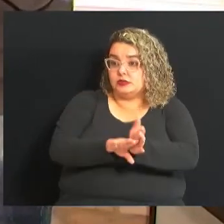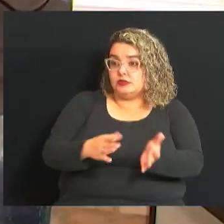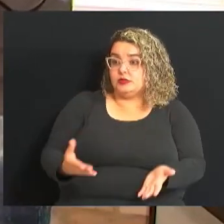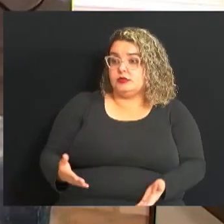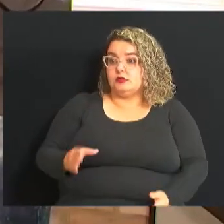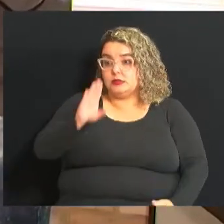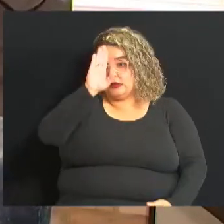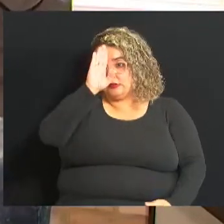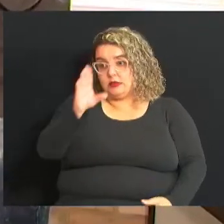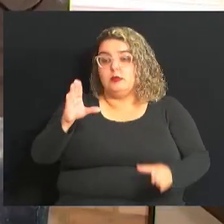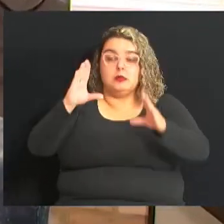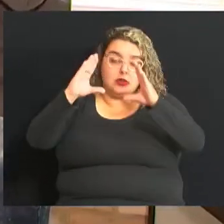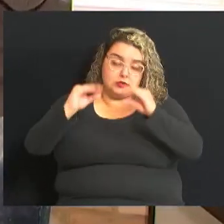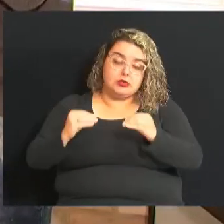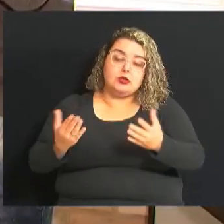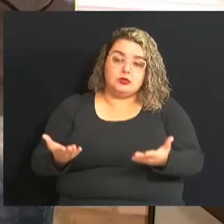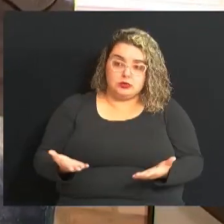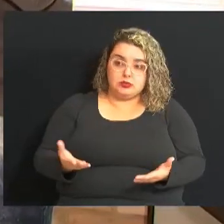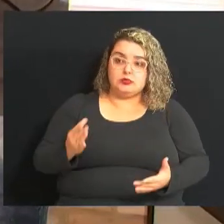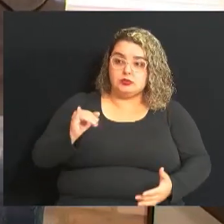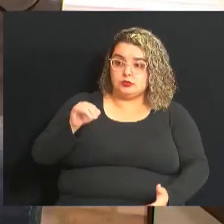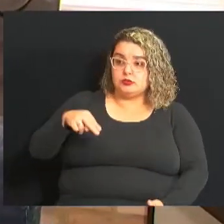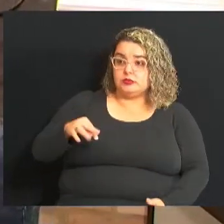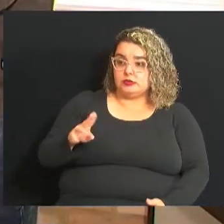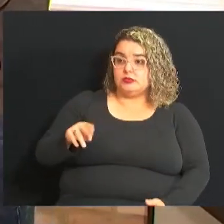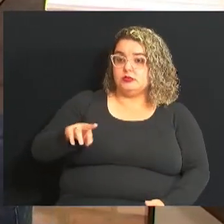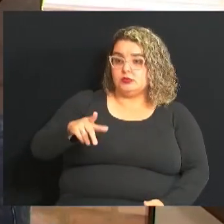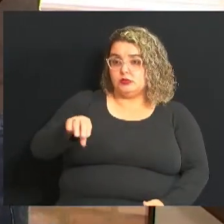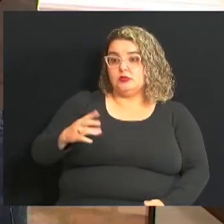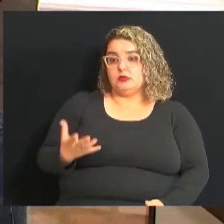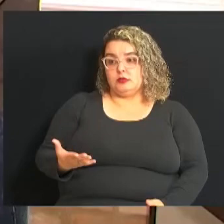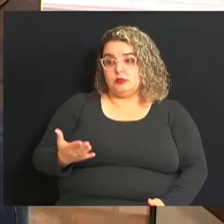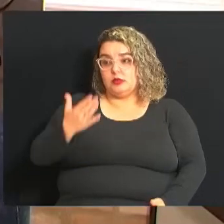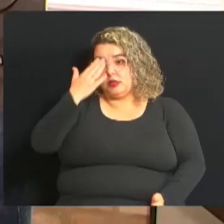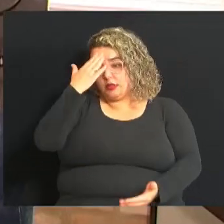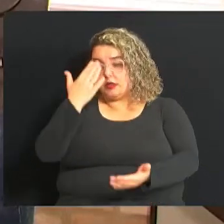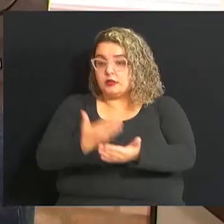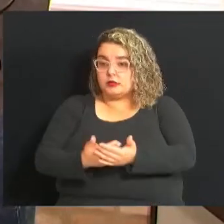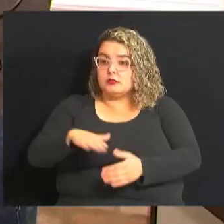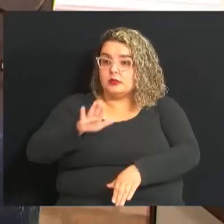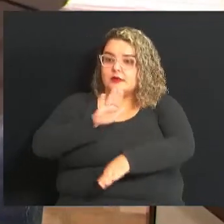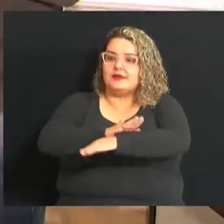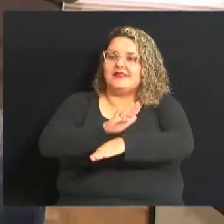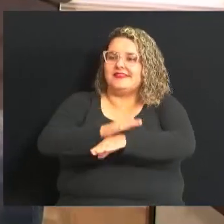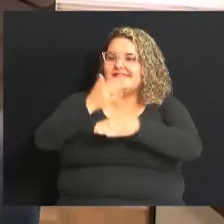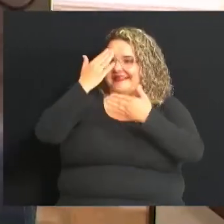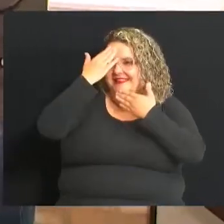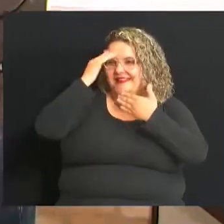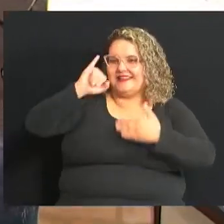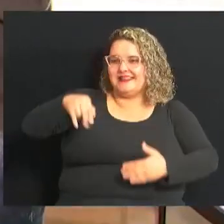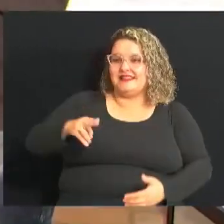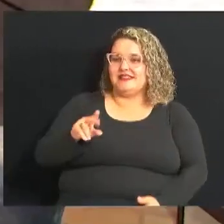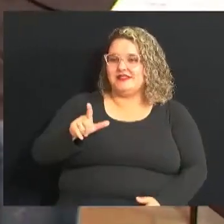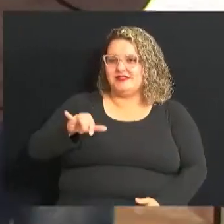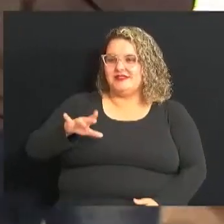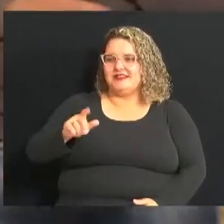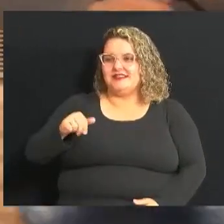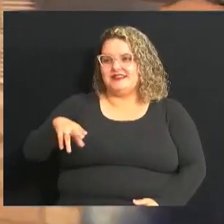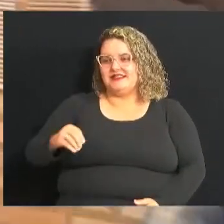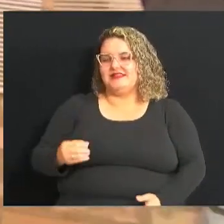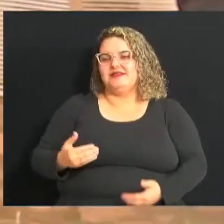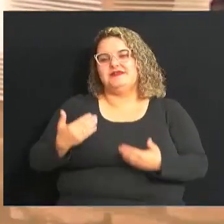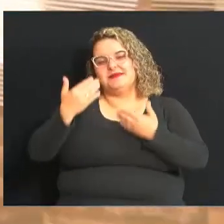noite, o cinturão, acredito que isso vai ser a parte que mais vai ajudar. Valeu, obrigado, Juliano. Valeu. Bom, é